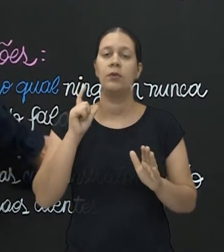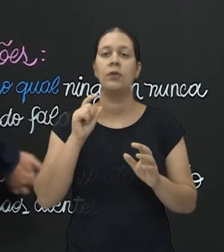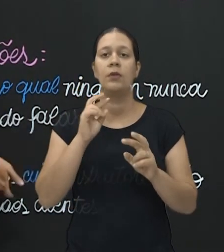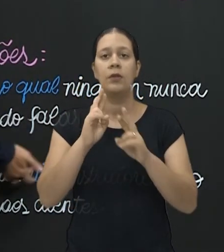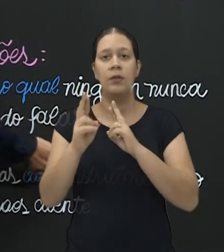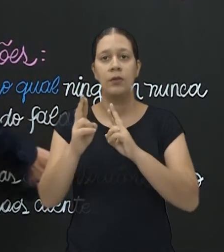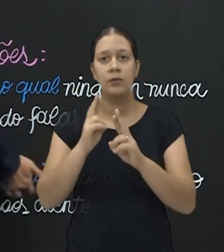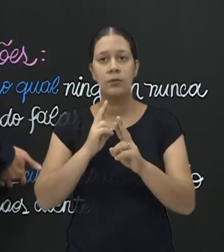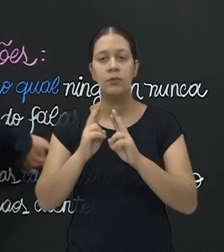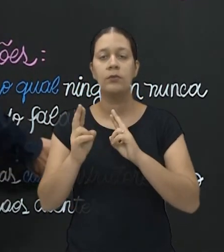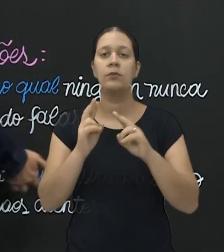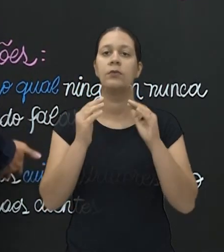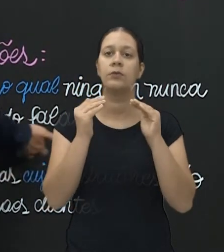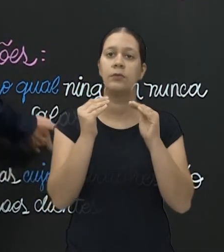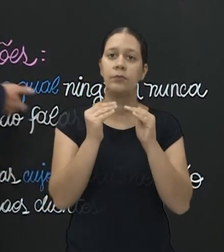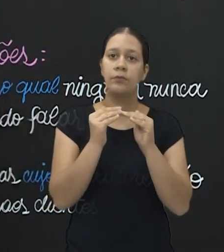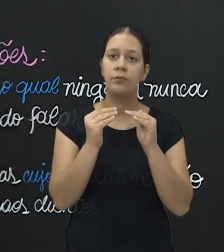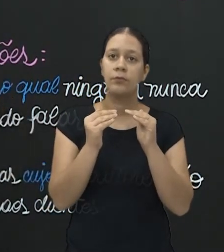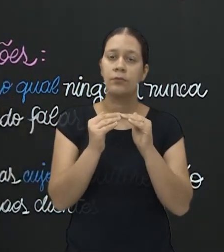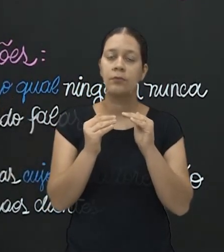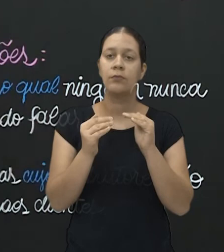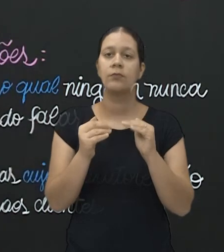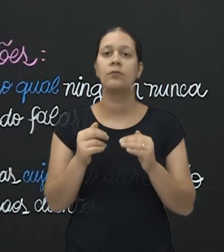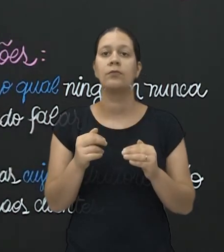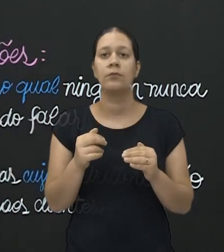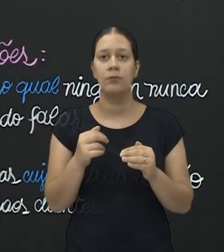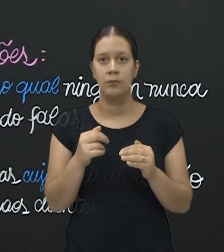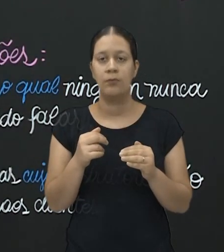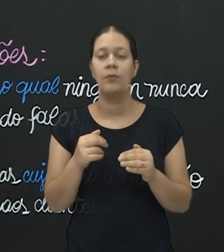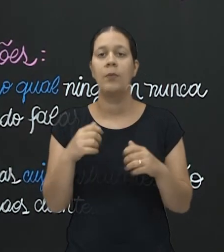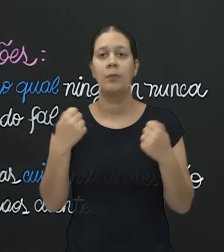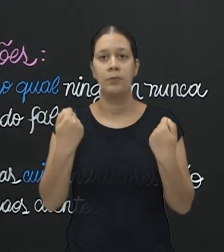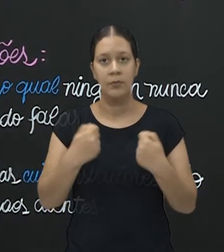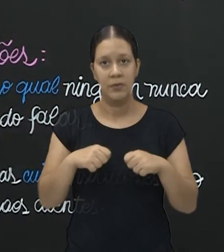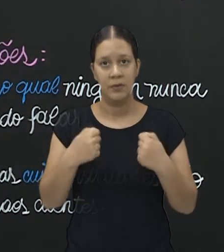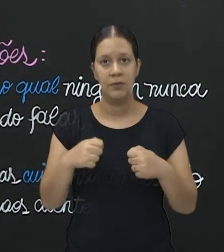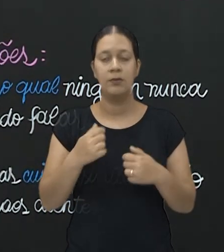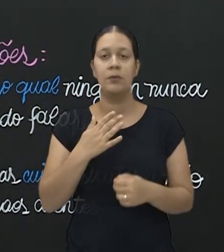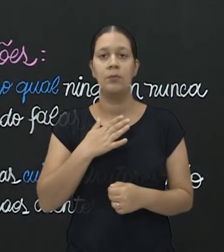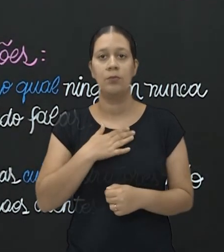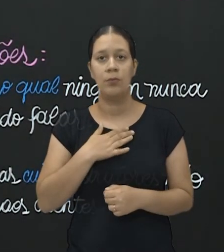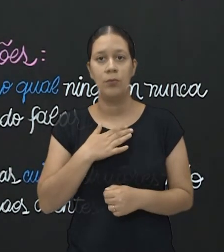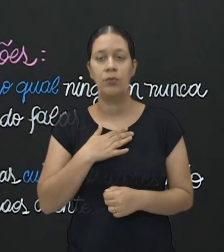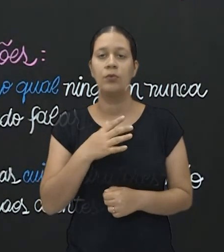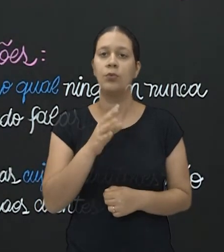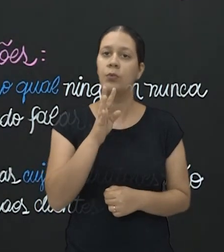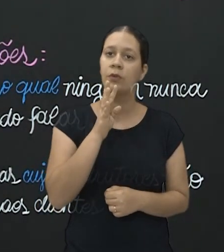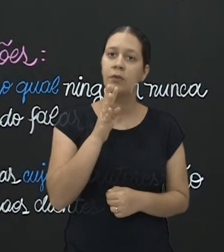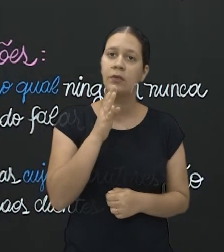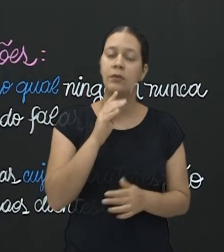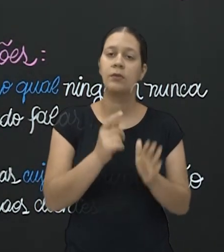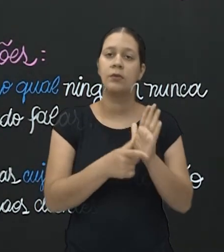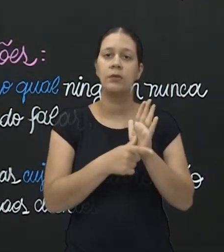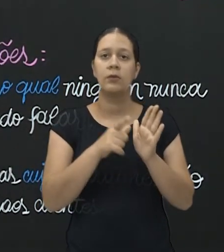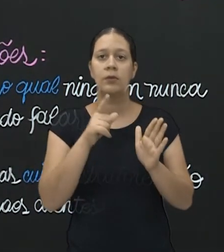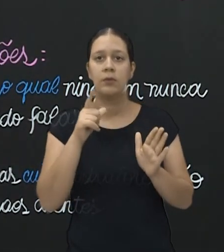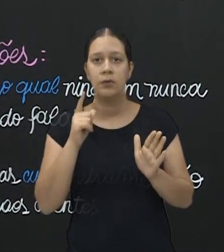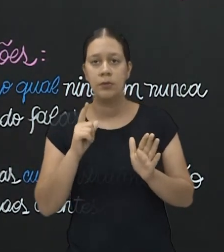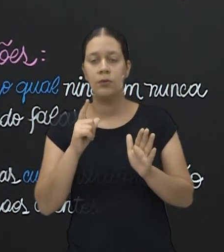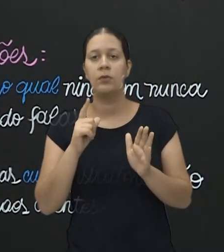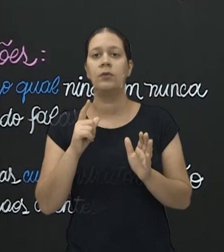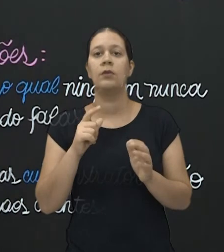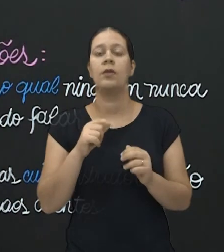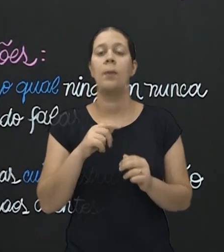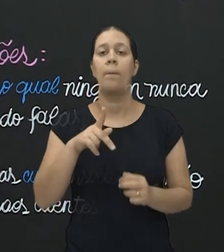aqui de concordância, no caso do cujo e suas variações, de dependência, de posse. Reconhecendo o antecedente, aplicando corretamente